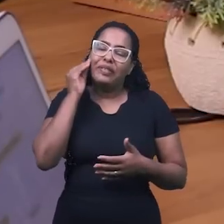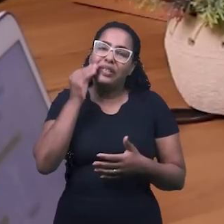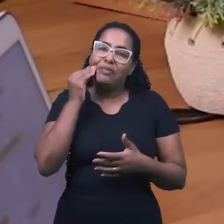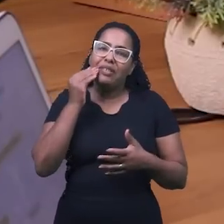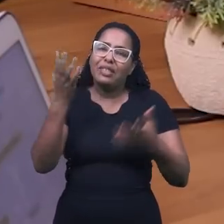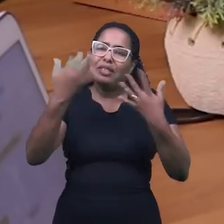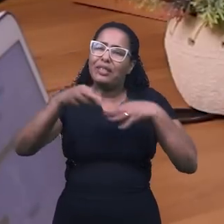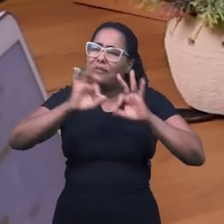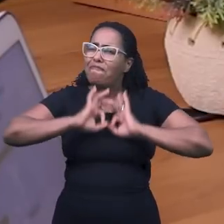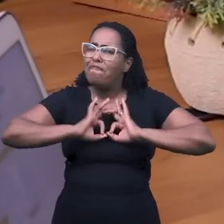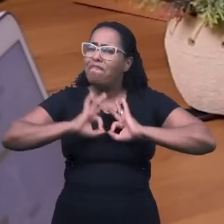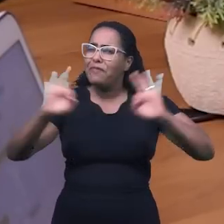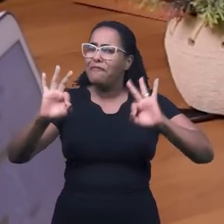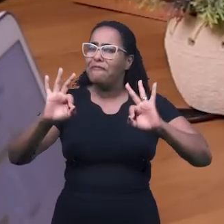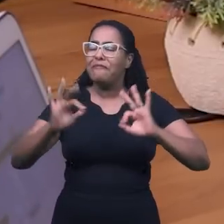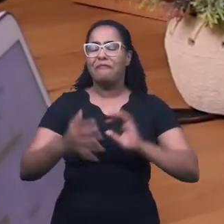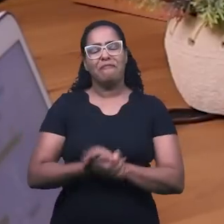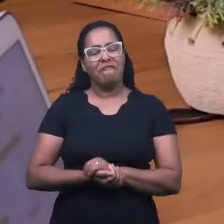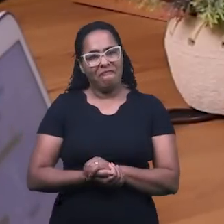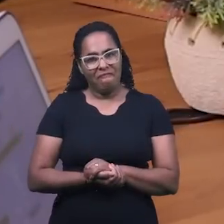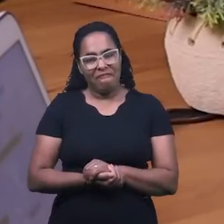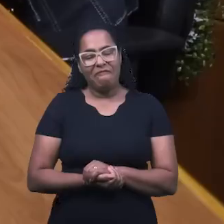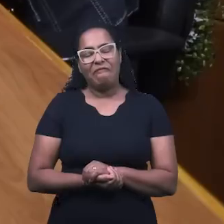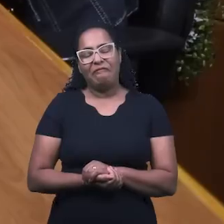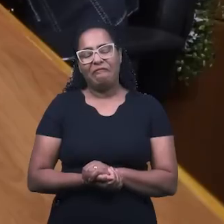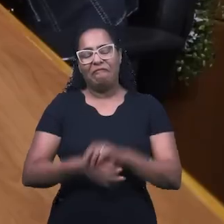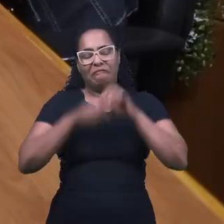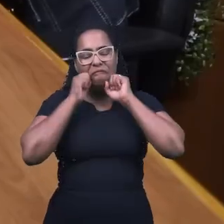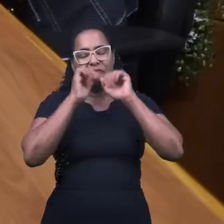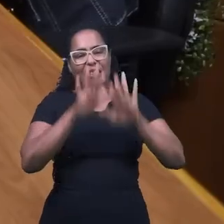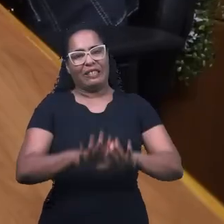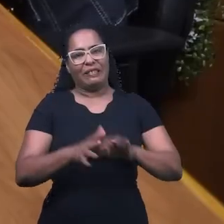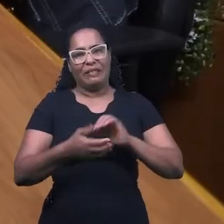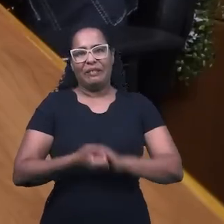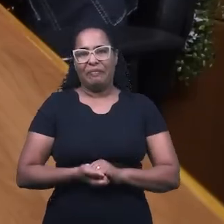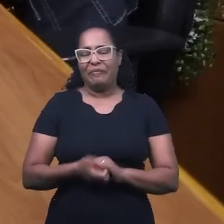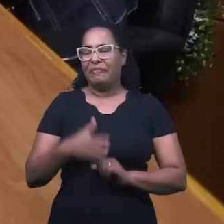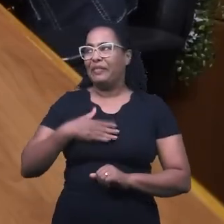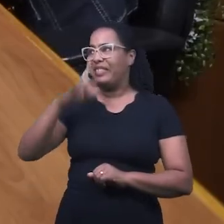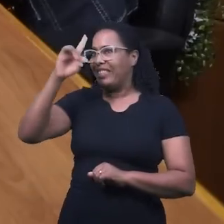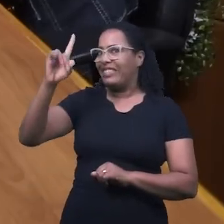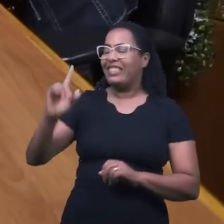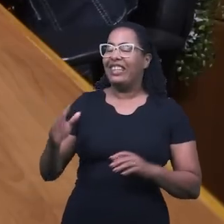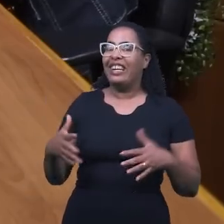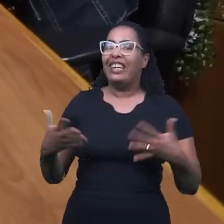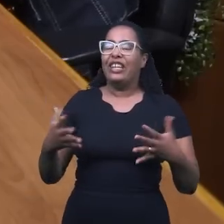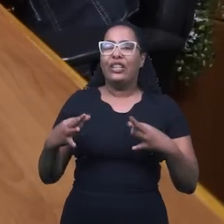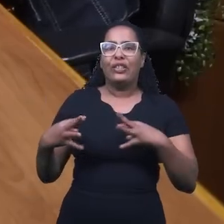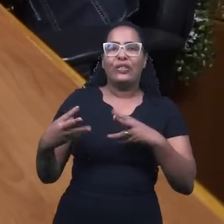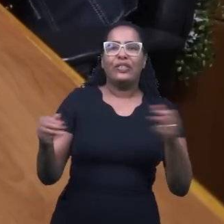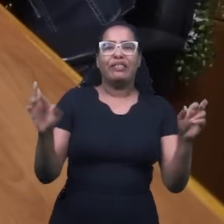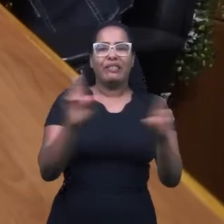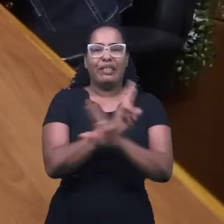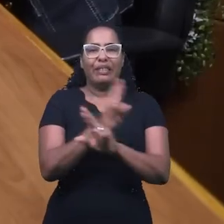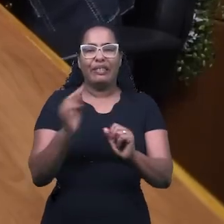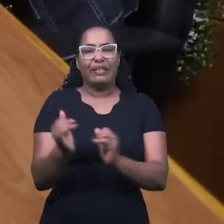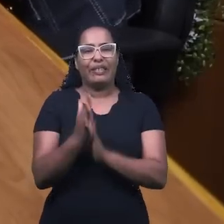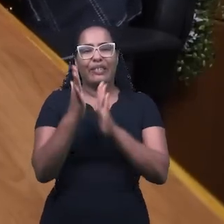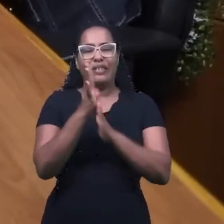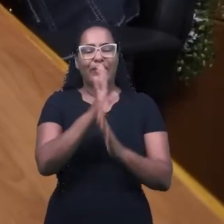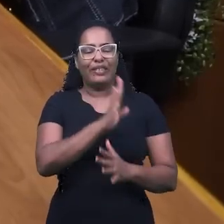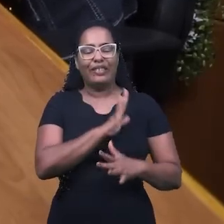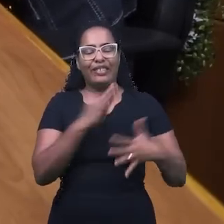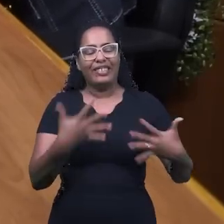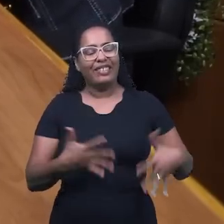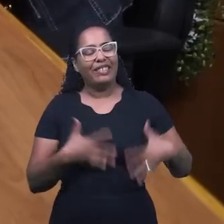Então, foi uma experiência assim extraordinária para mim. Que bênção. Meu Deus, que isso, né? Tudo que envolve